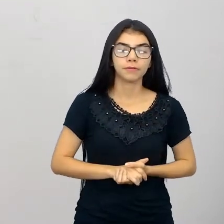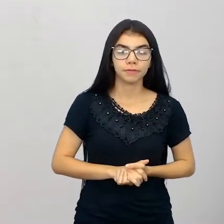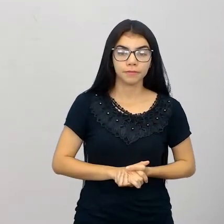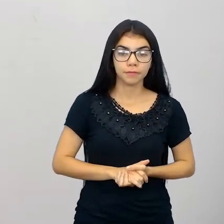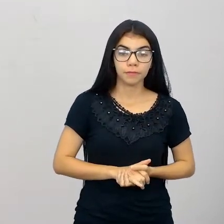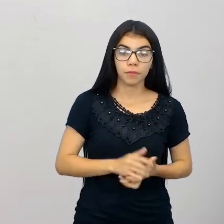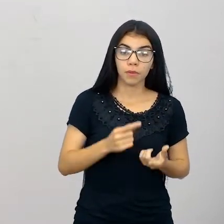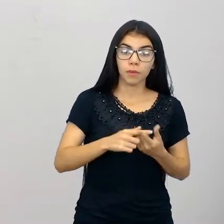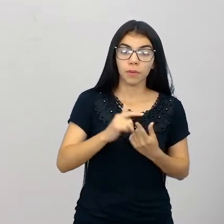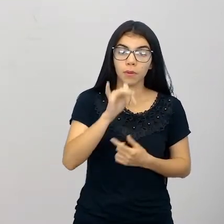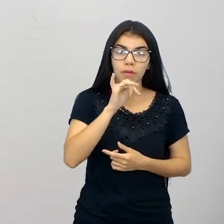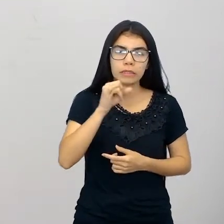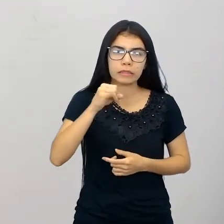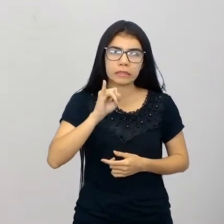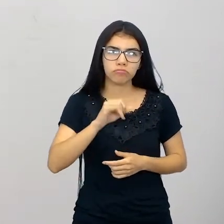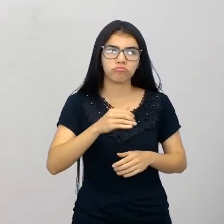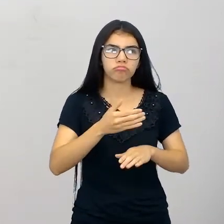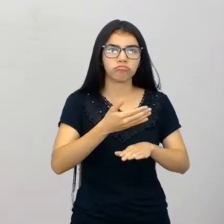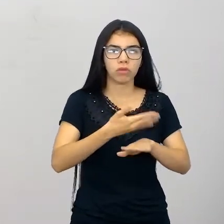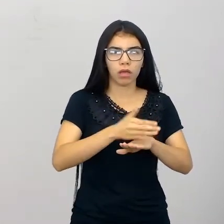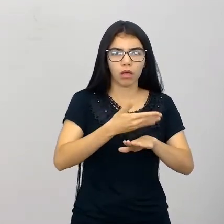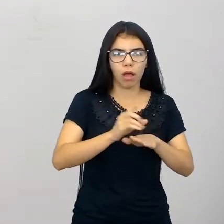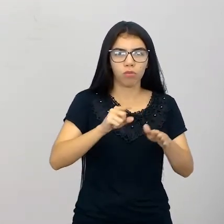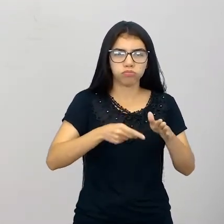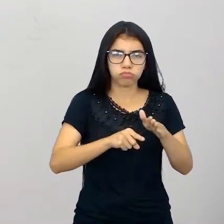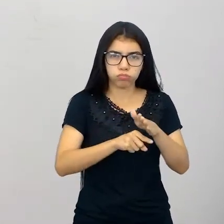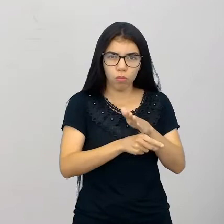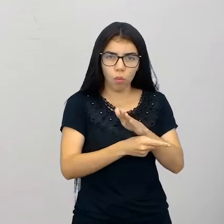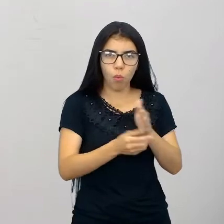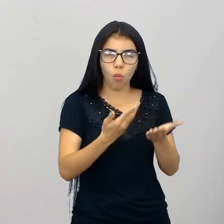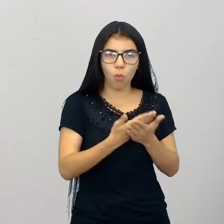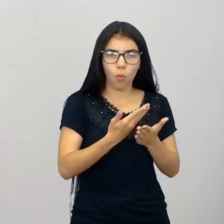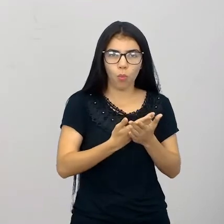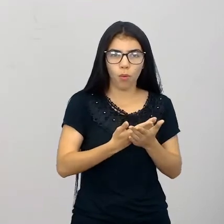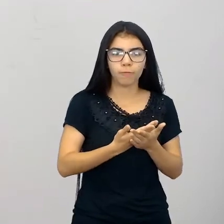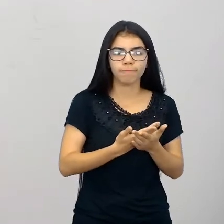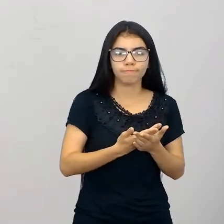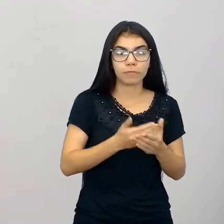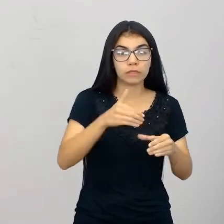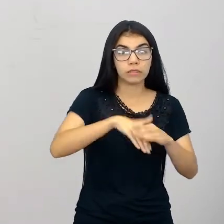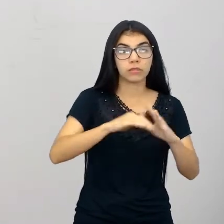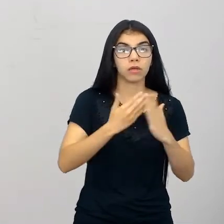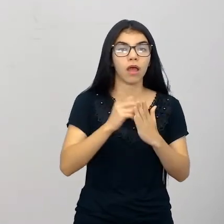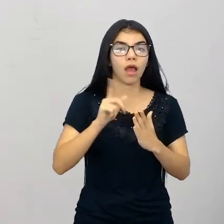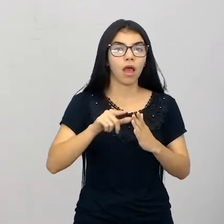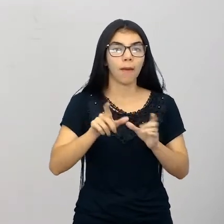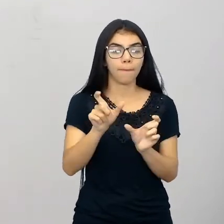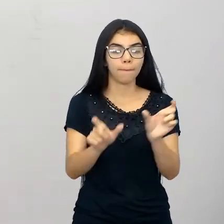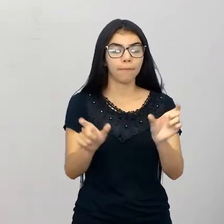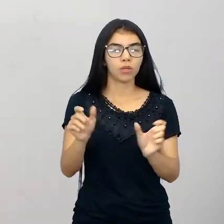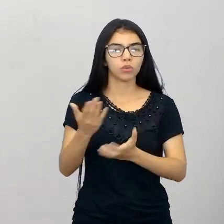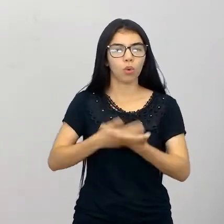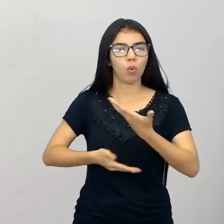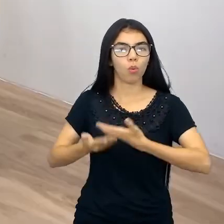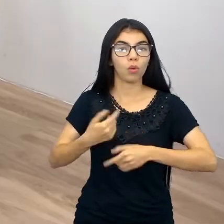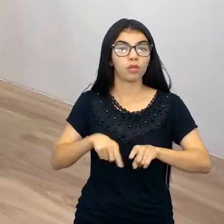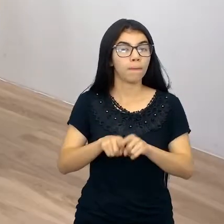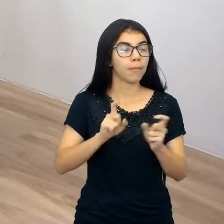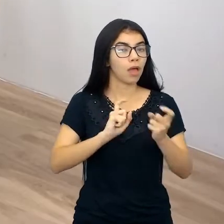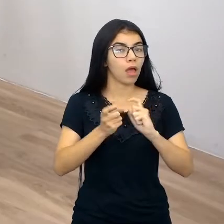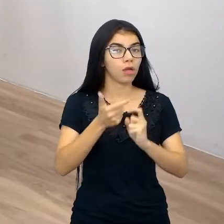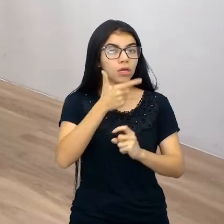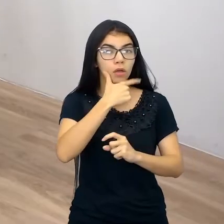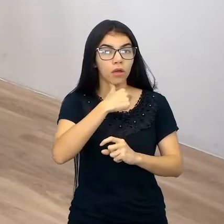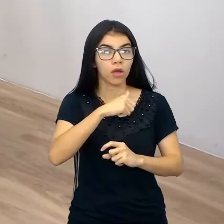se esse aprofundamento está acontecendo na escola, tem bastante gente envolvida. Então, até mesmo numa reunião de pais, eu estava pensando aqui. Olha